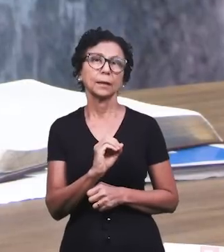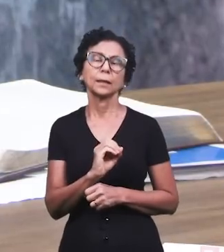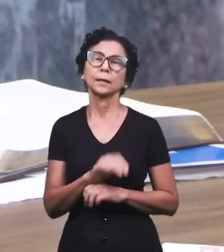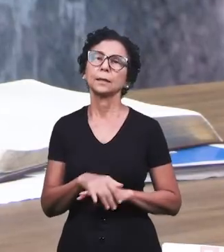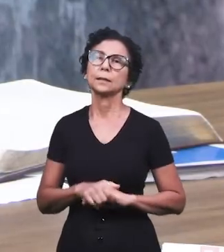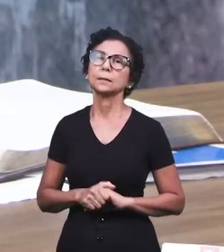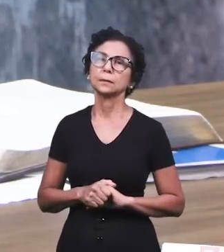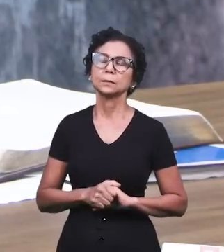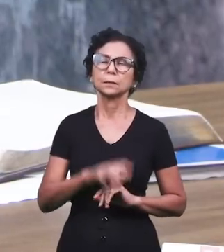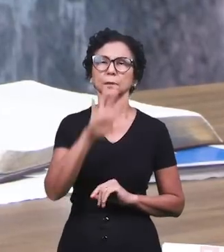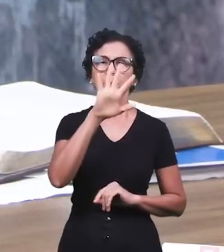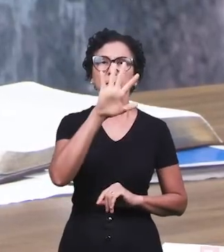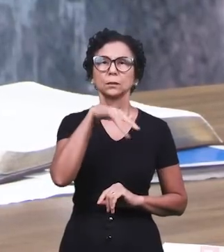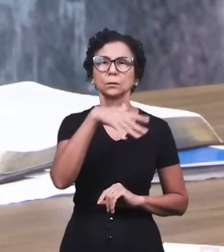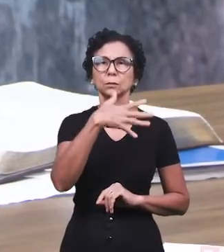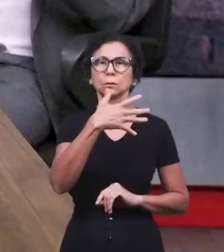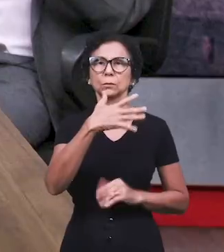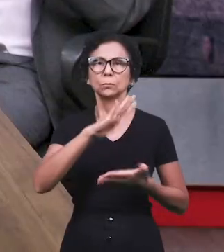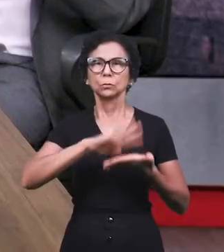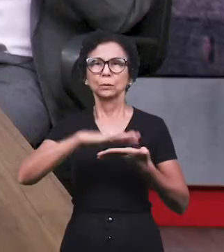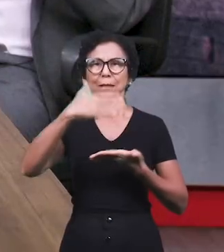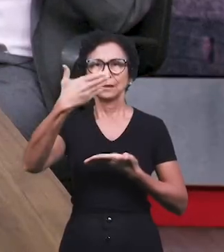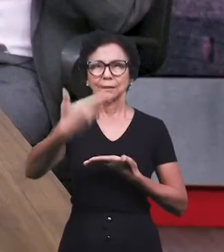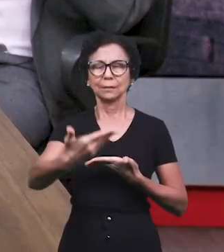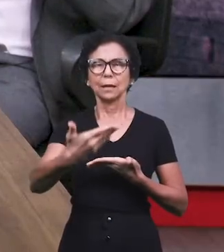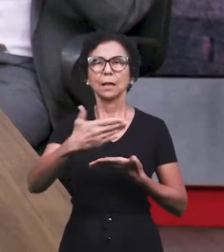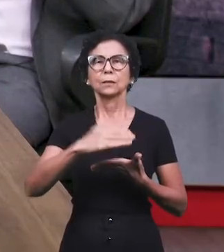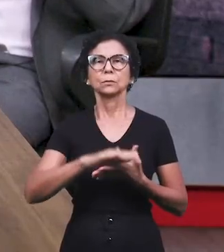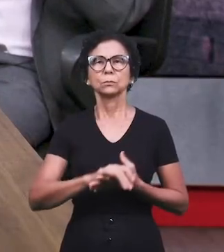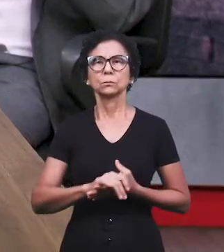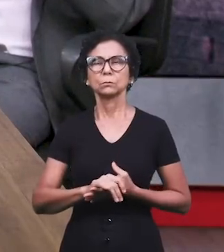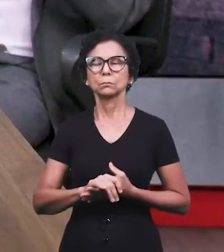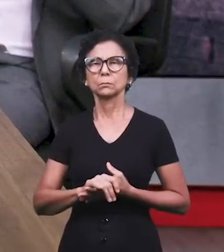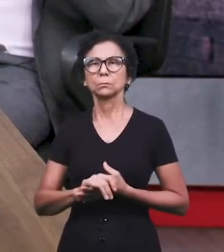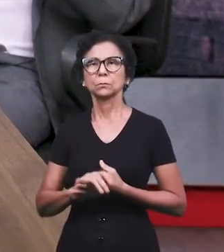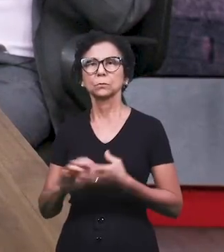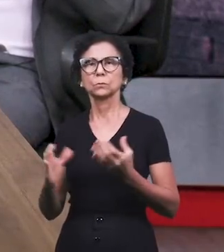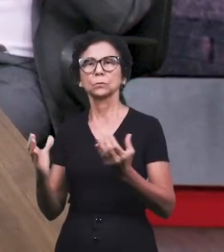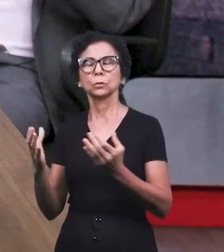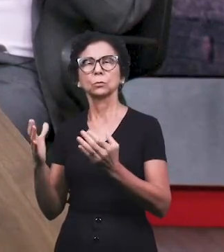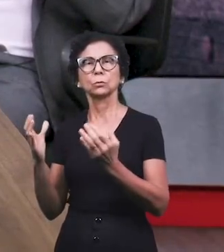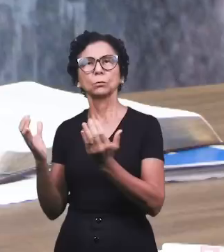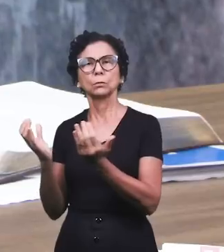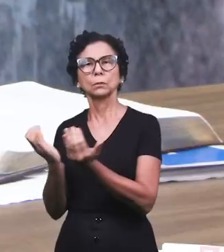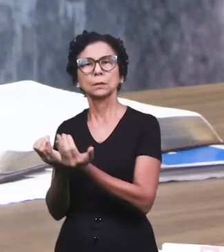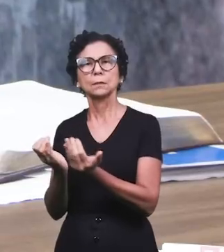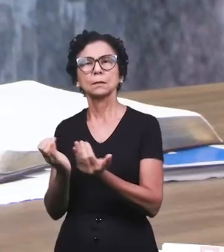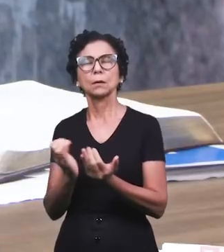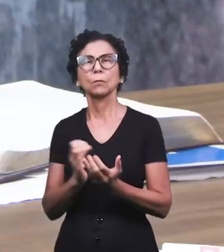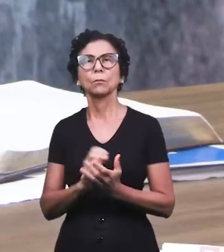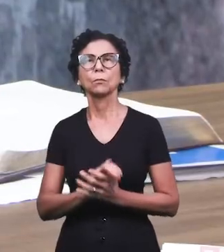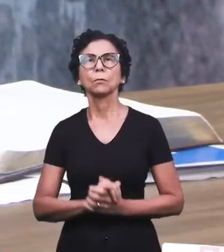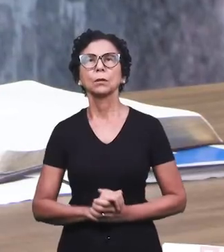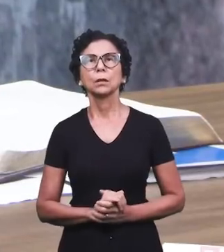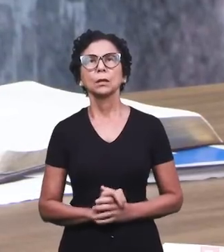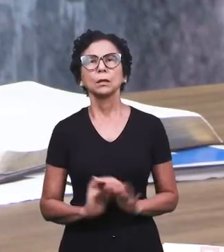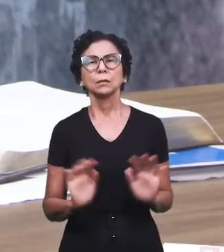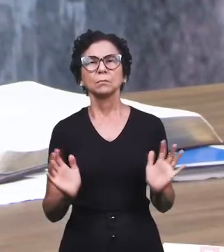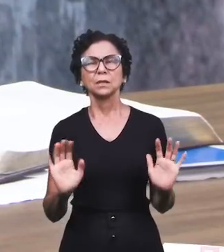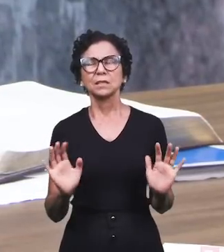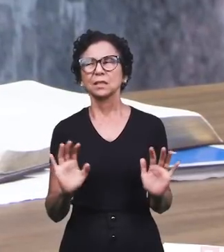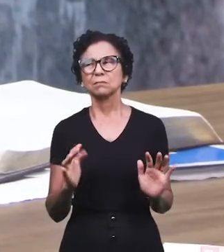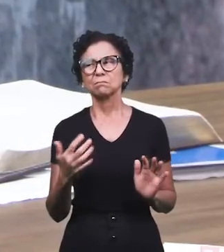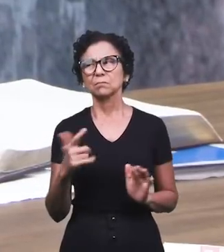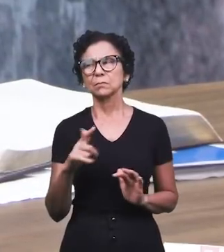no calendário cristão. Nas primeiras viagens de Paulo. Isso, naquele momento ali. Ele não tem nenhuma intervenção mais